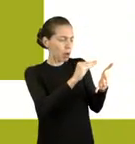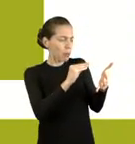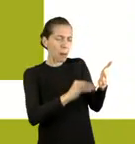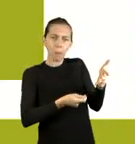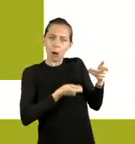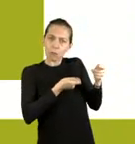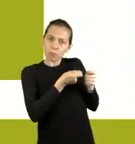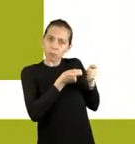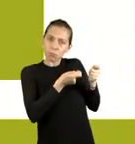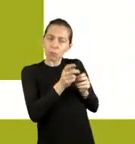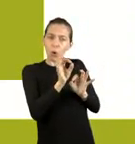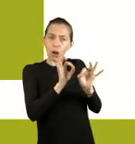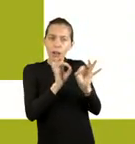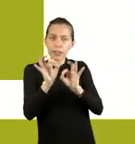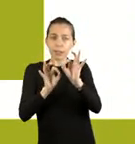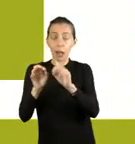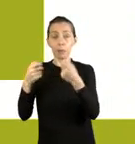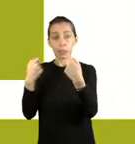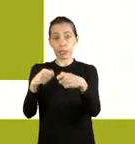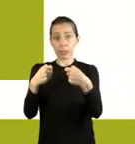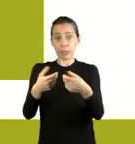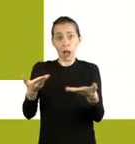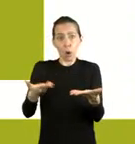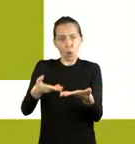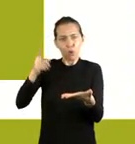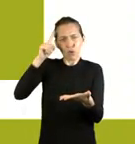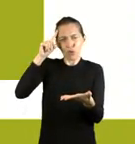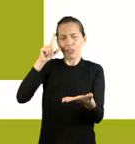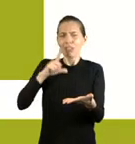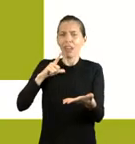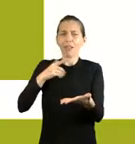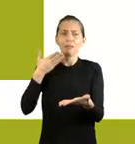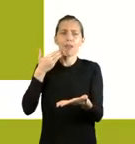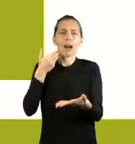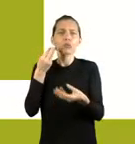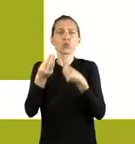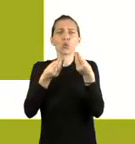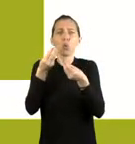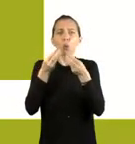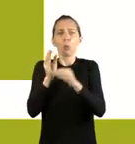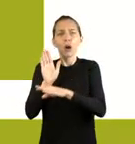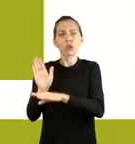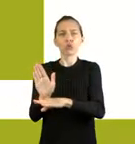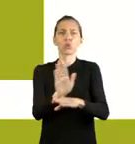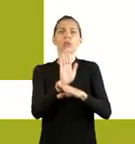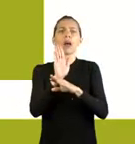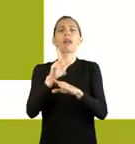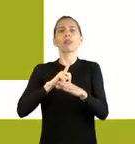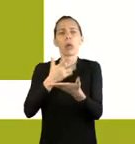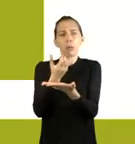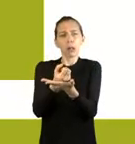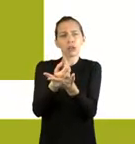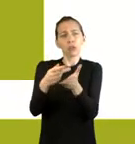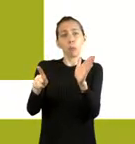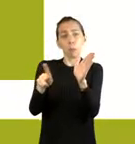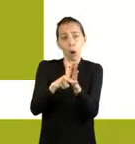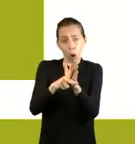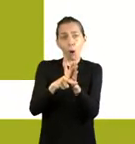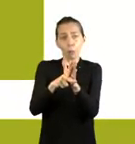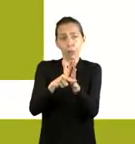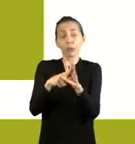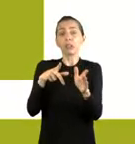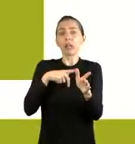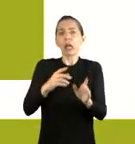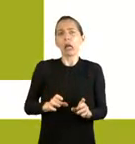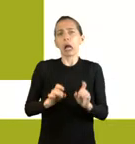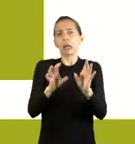de organização financeira. Hoje em dia, a gente tem muitas facilidades, a gente tem aplicativos, a gente pode